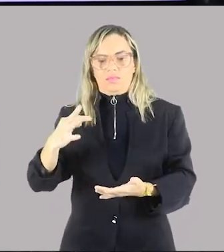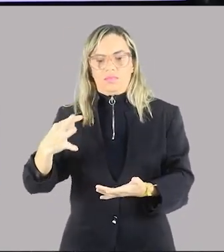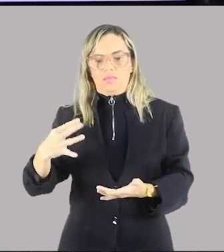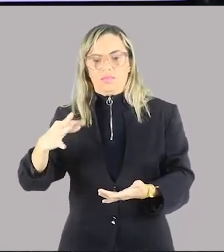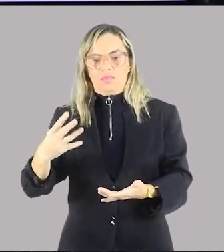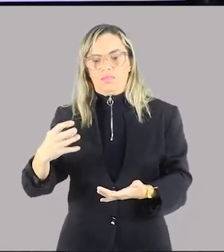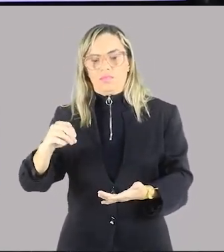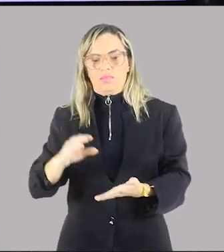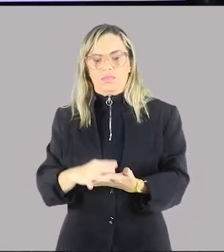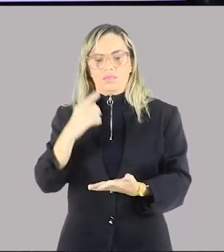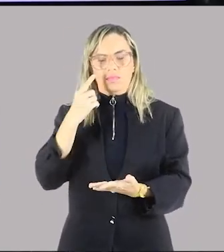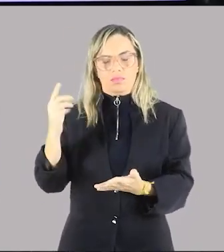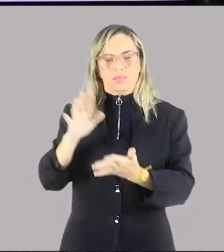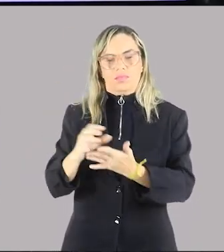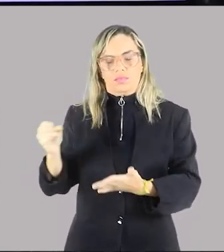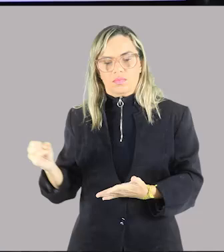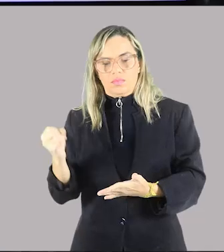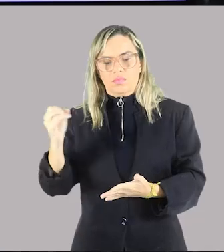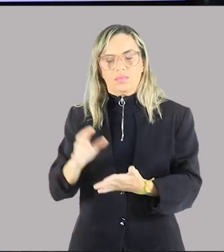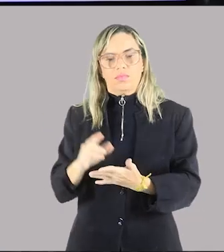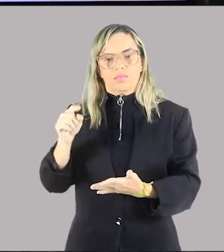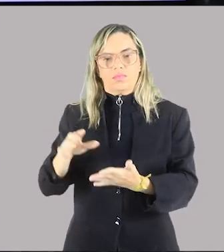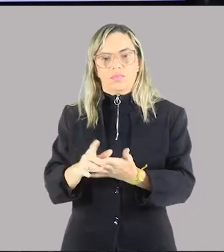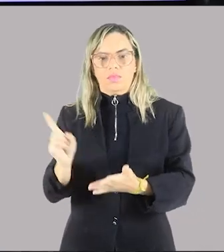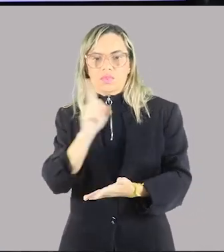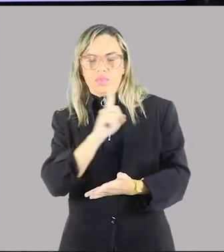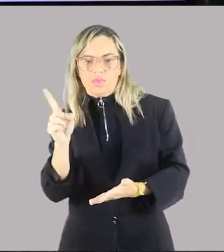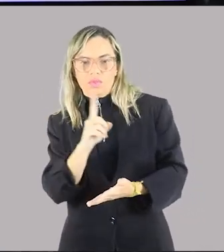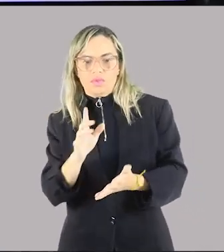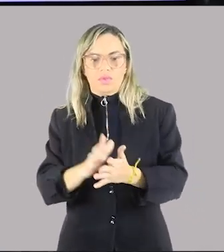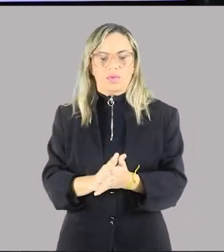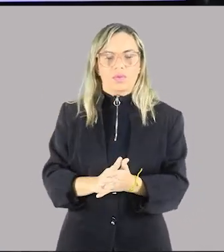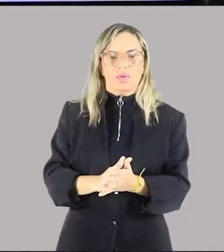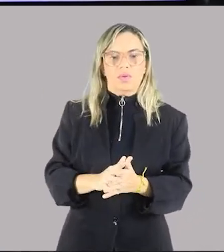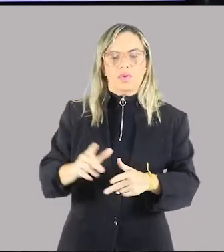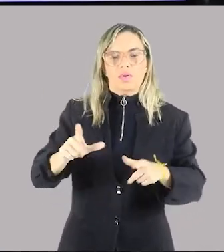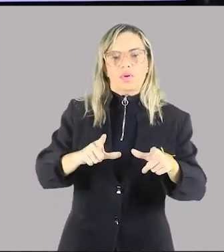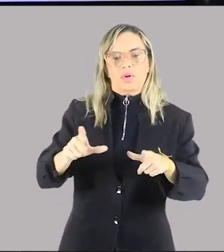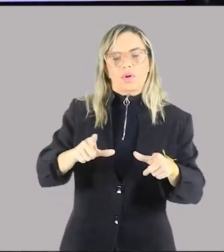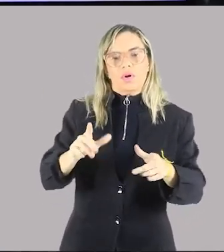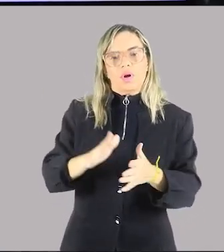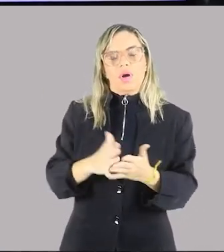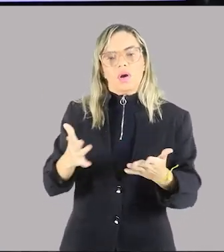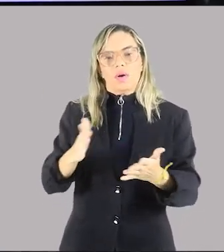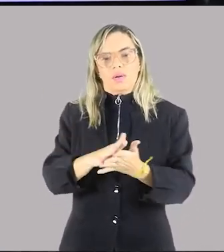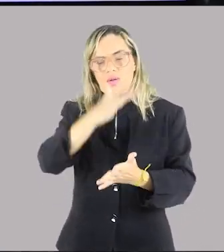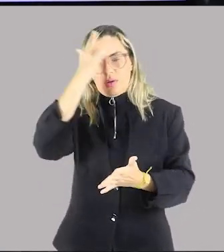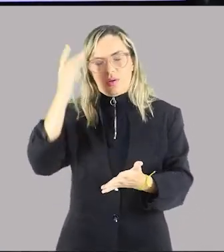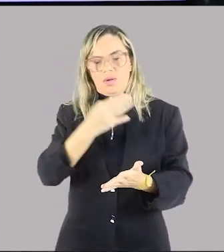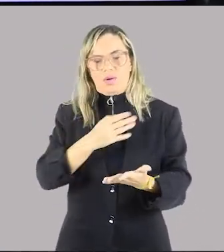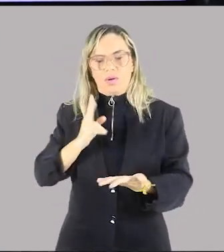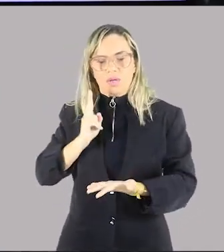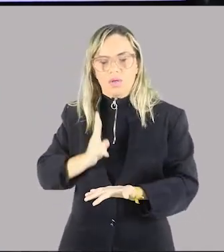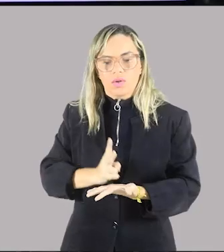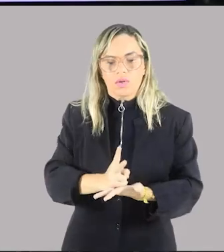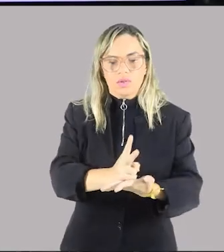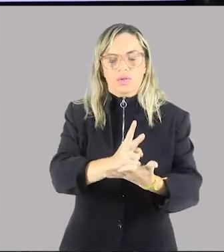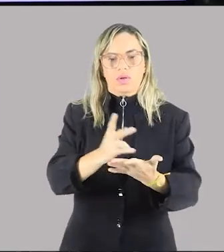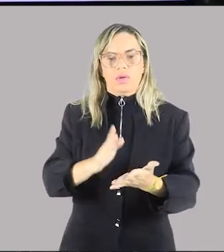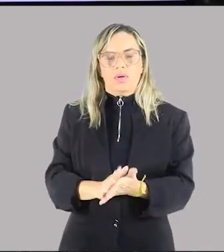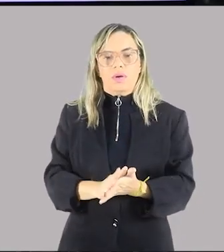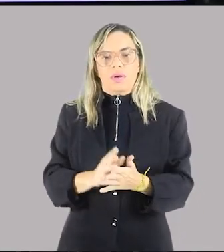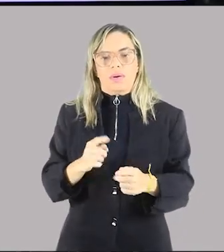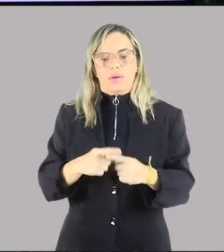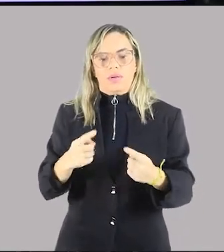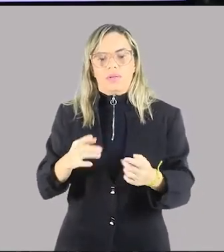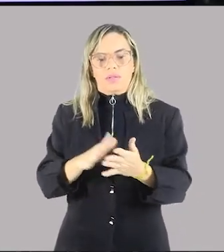recorrente, o agente cartorário, ele não é um servidor público efetivo, ele é um agente público, tudo bem? Ele